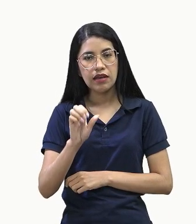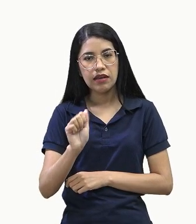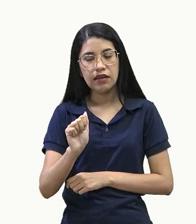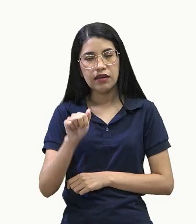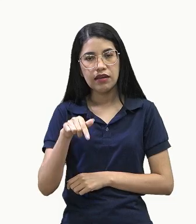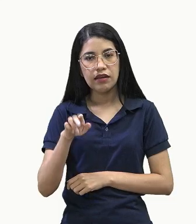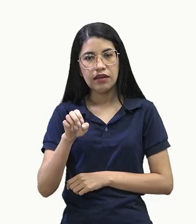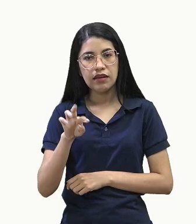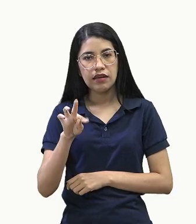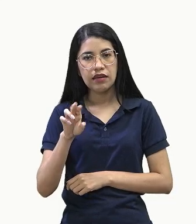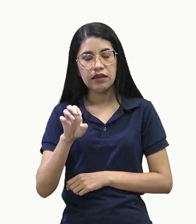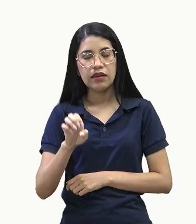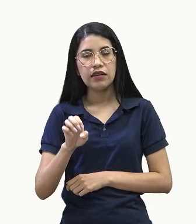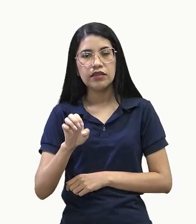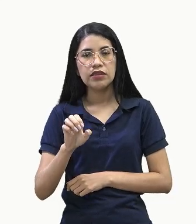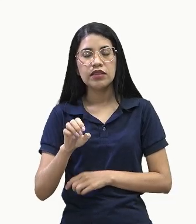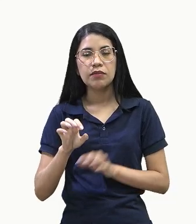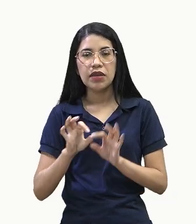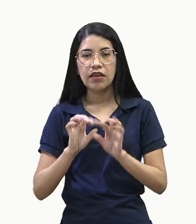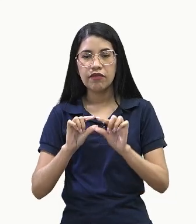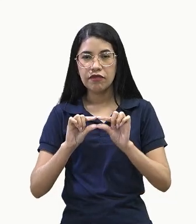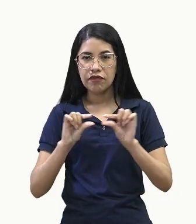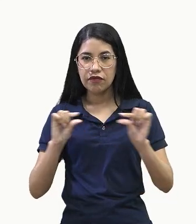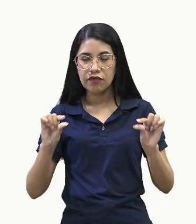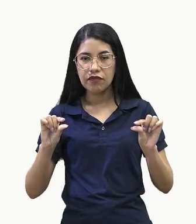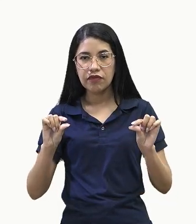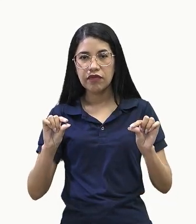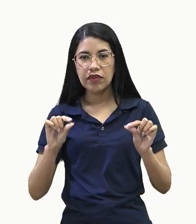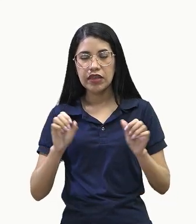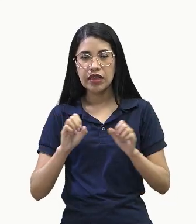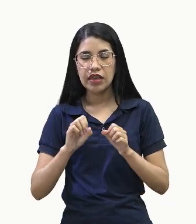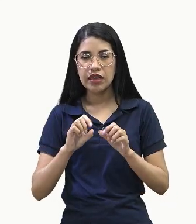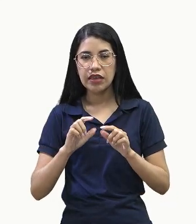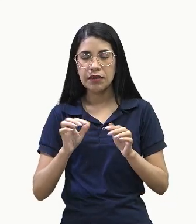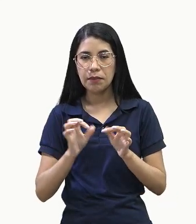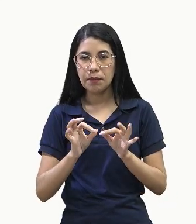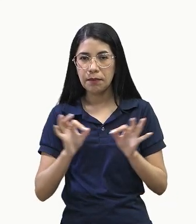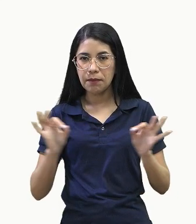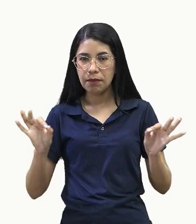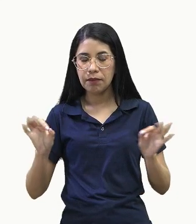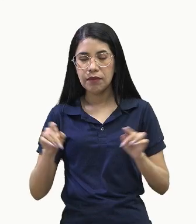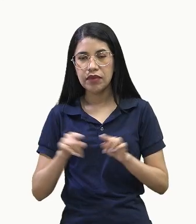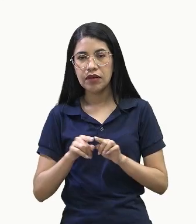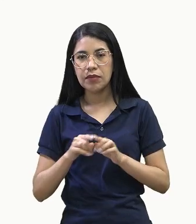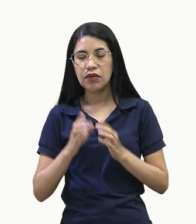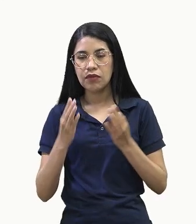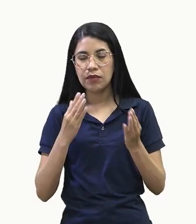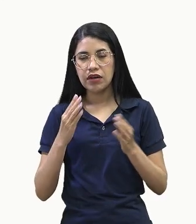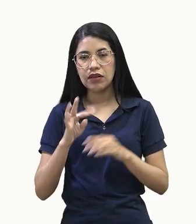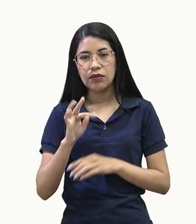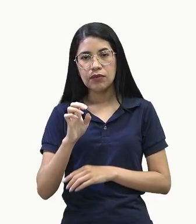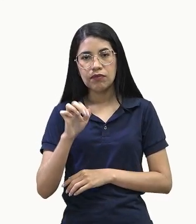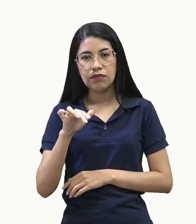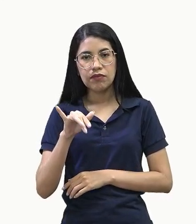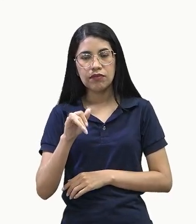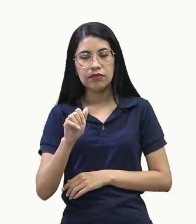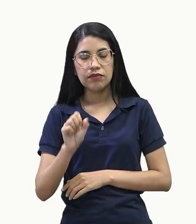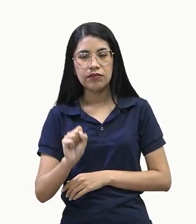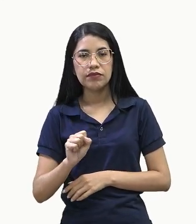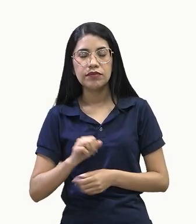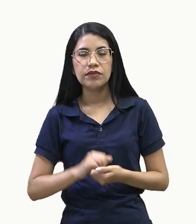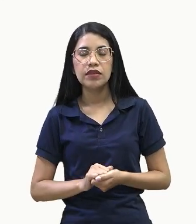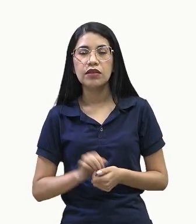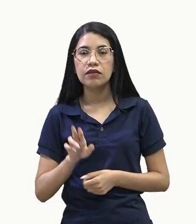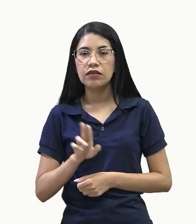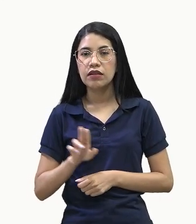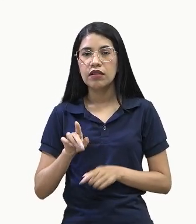mais fina e mais comprida do que uma raquete de tênis, tá? Mas é usado